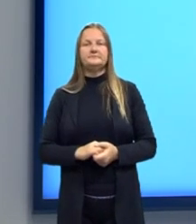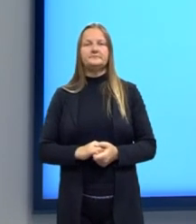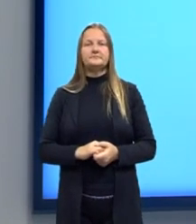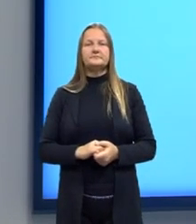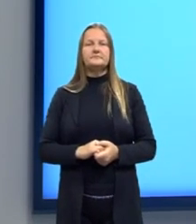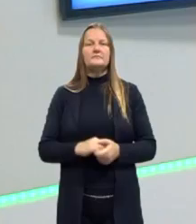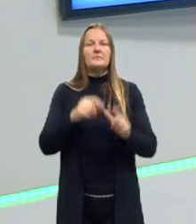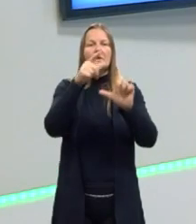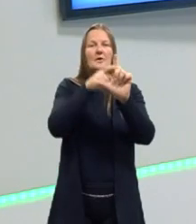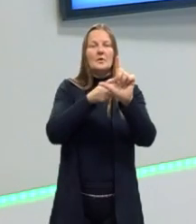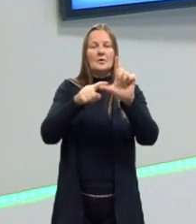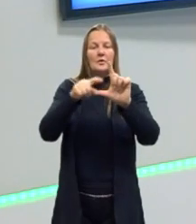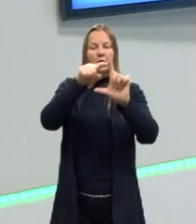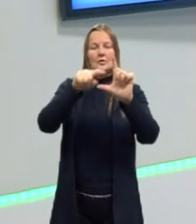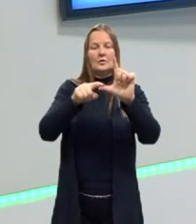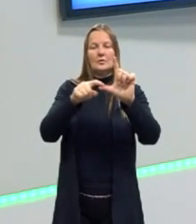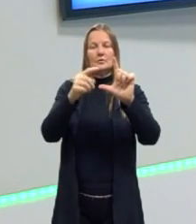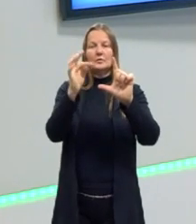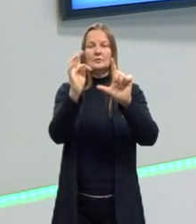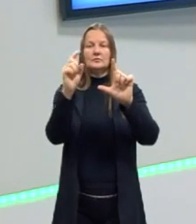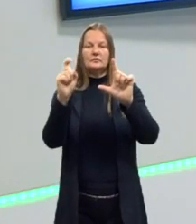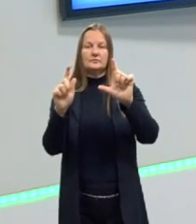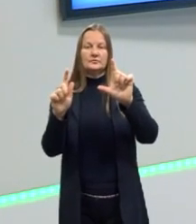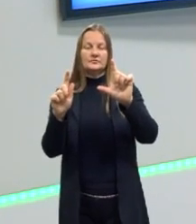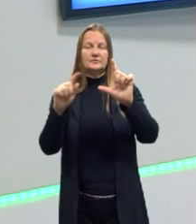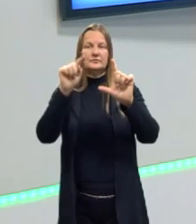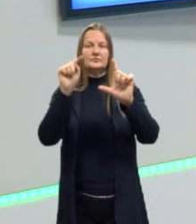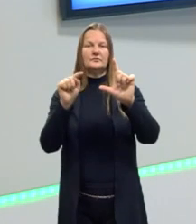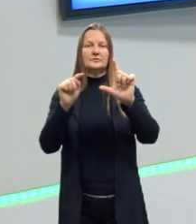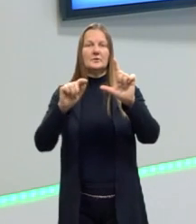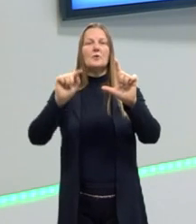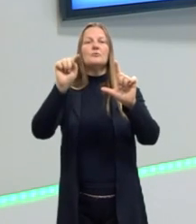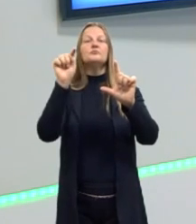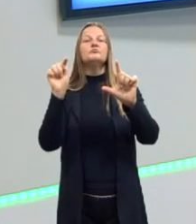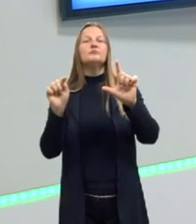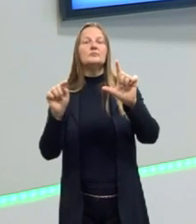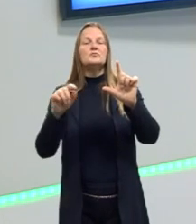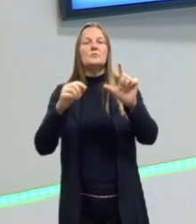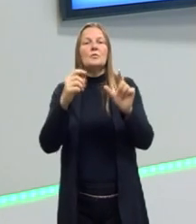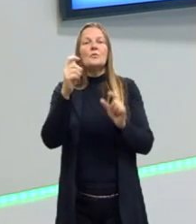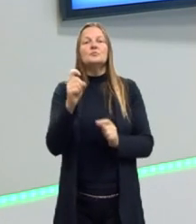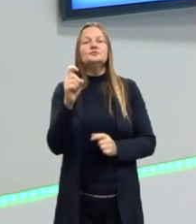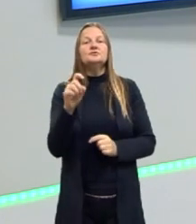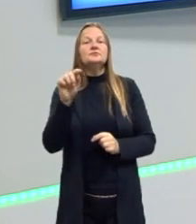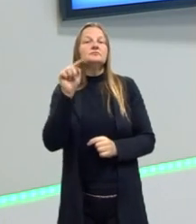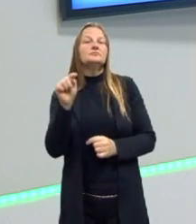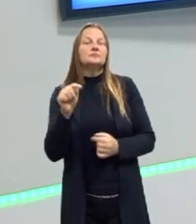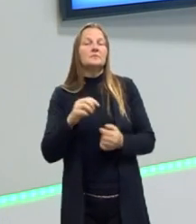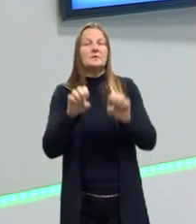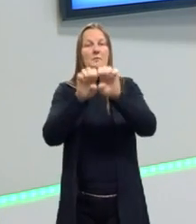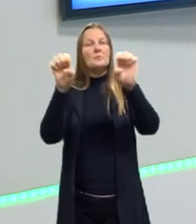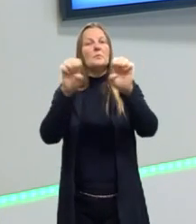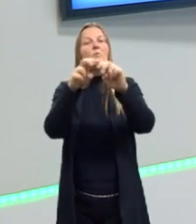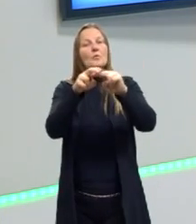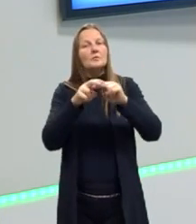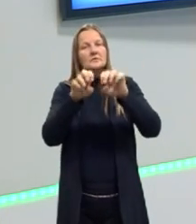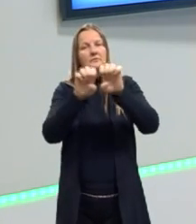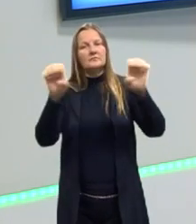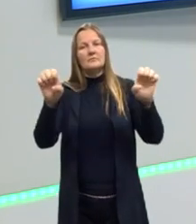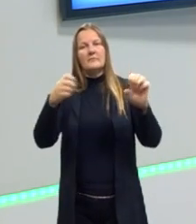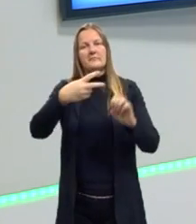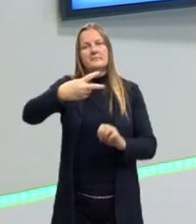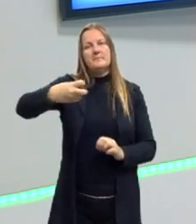esse ângulo que até então seria um ângulo desconhecido né O que caracteriza então uma equação a igualdade